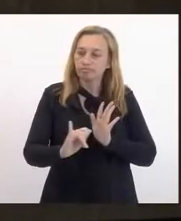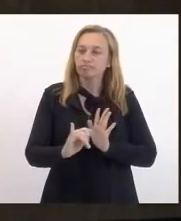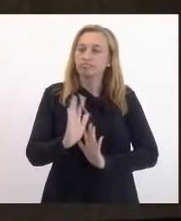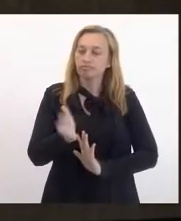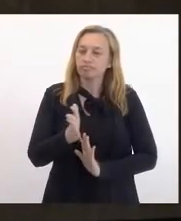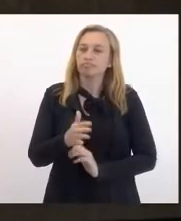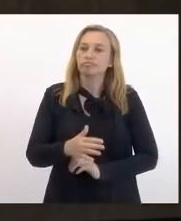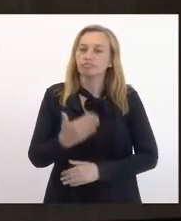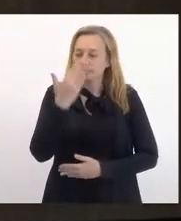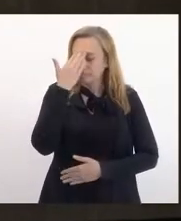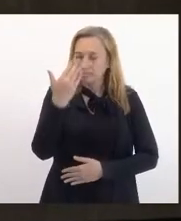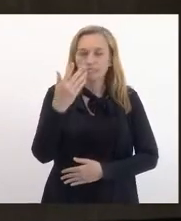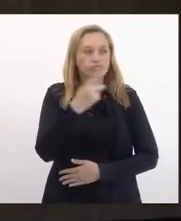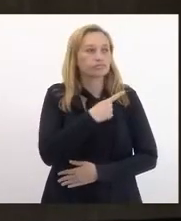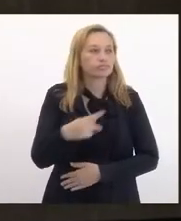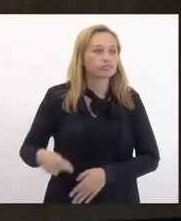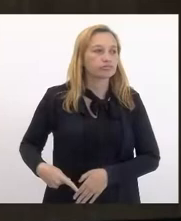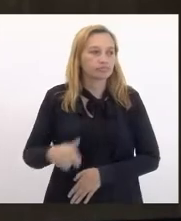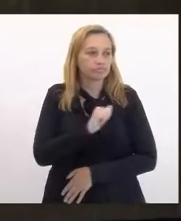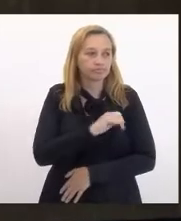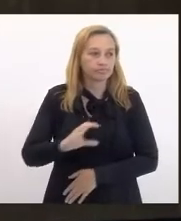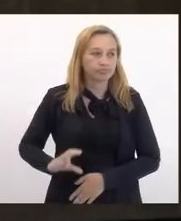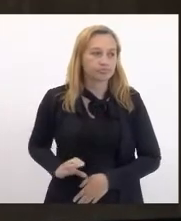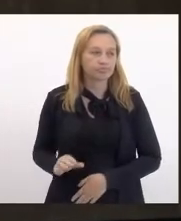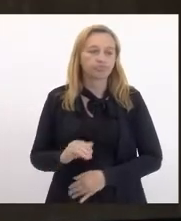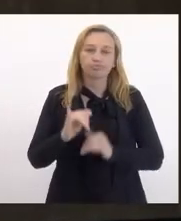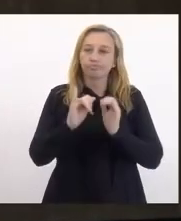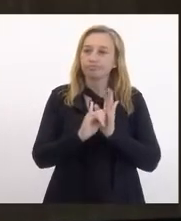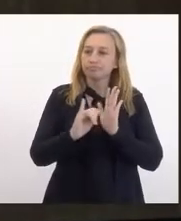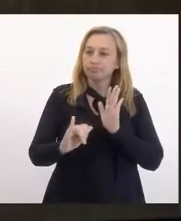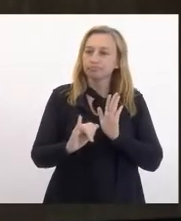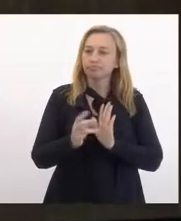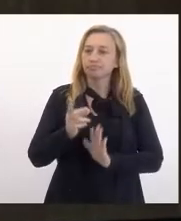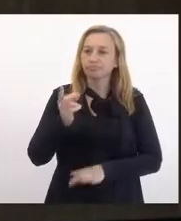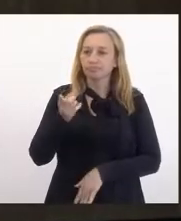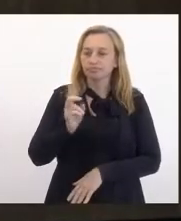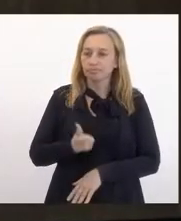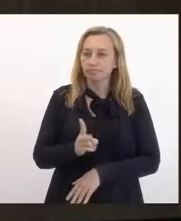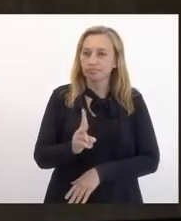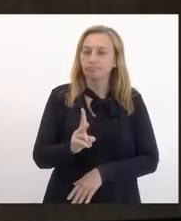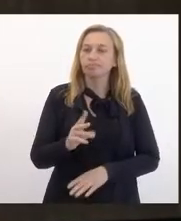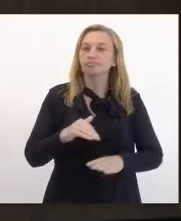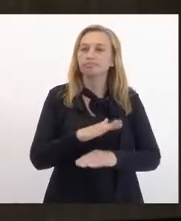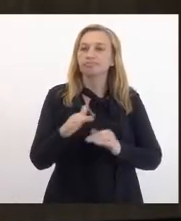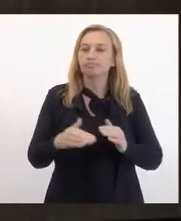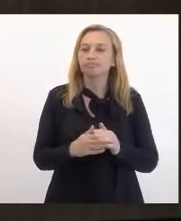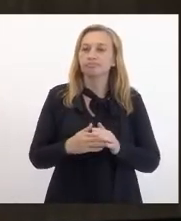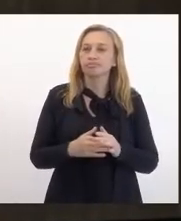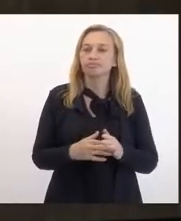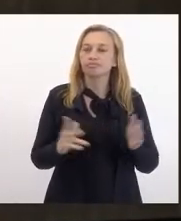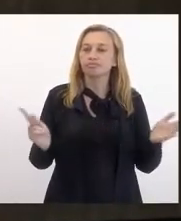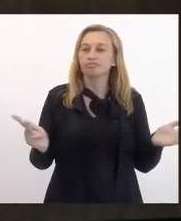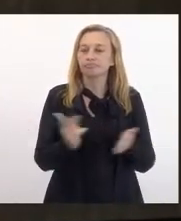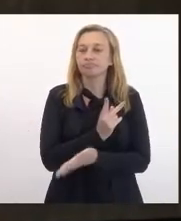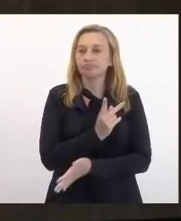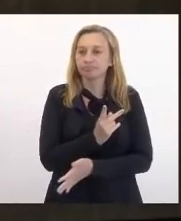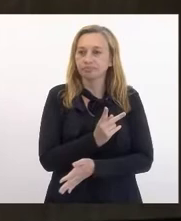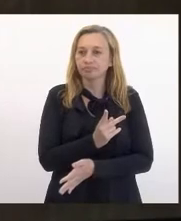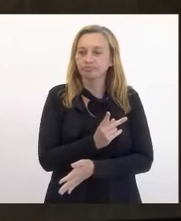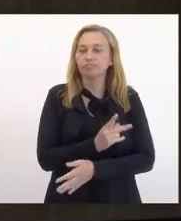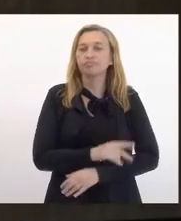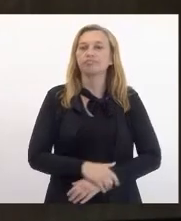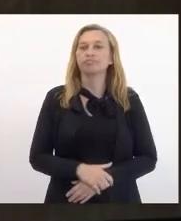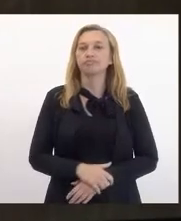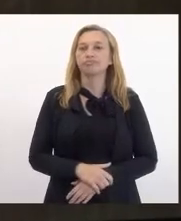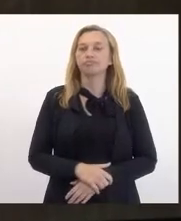Quero agradecer ao presidente André Ciliano, que tem publicado regularmente toda a programação publicado nos atos oficiais